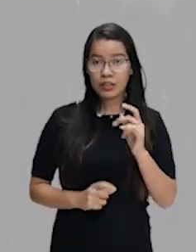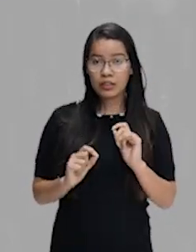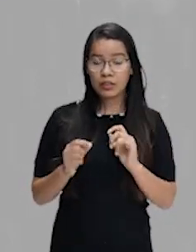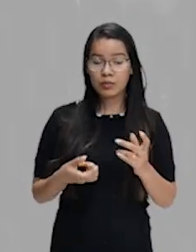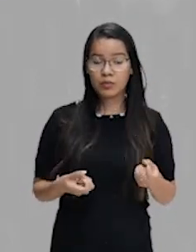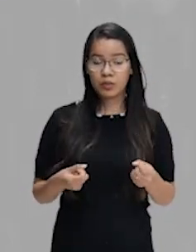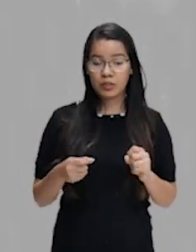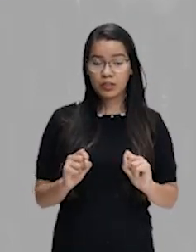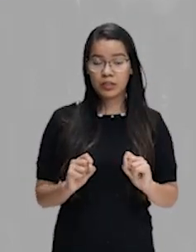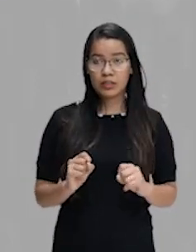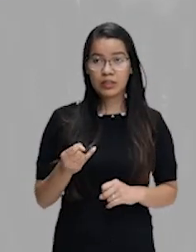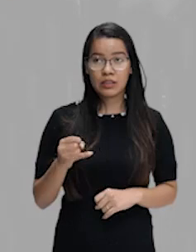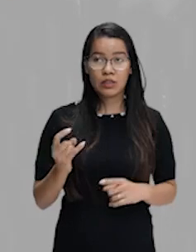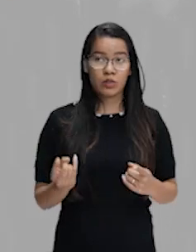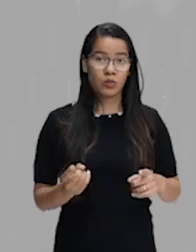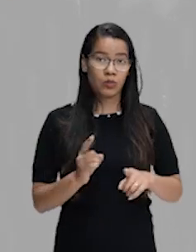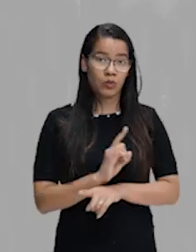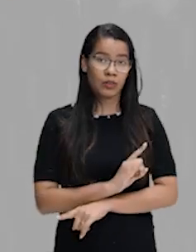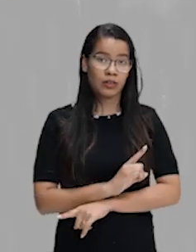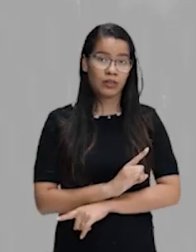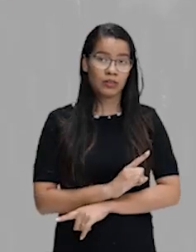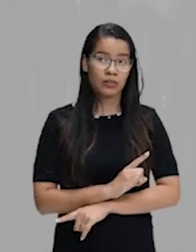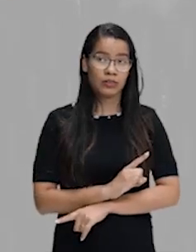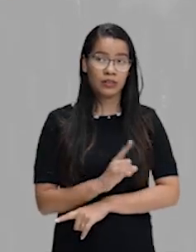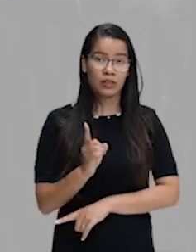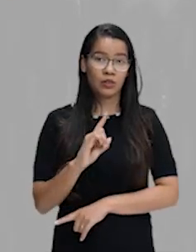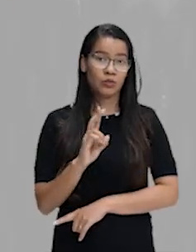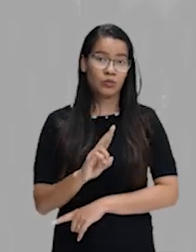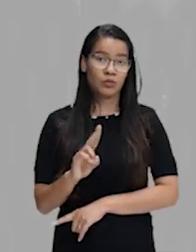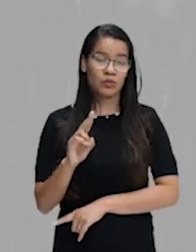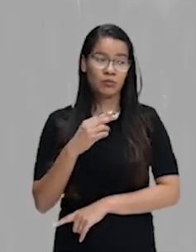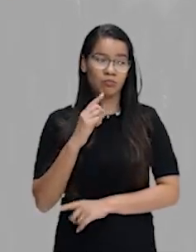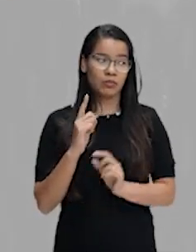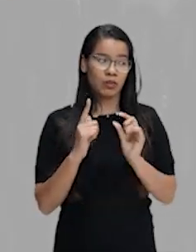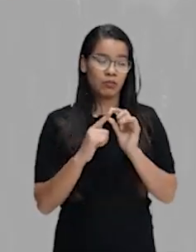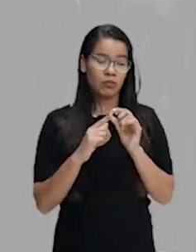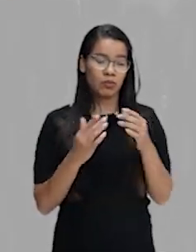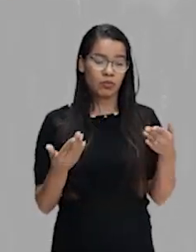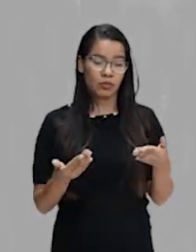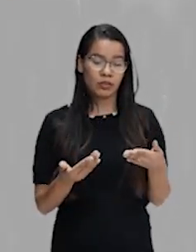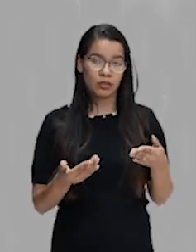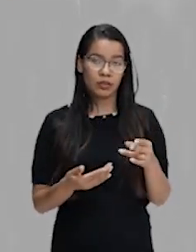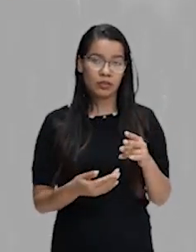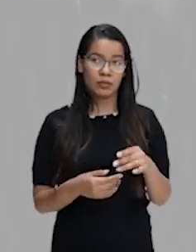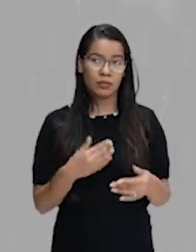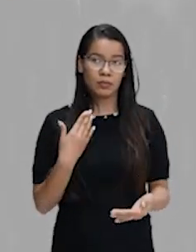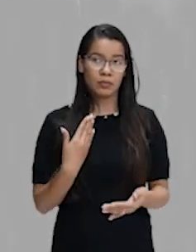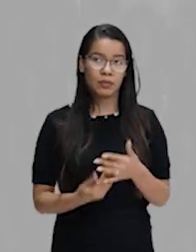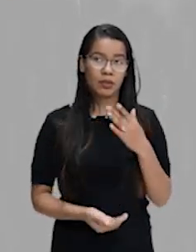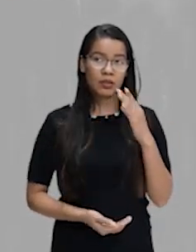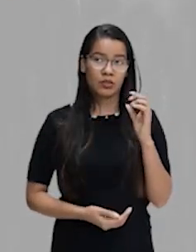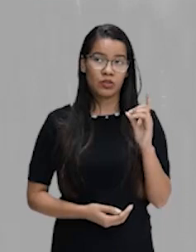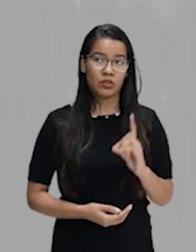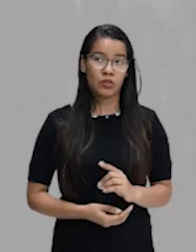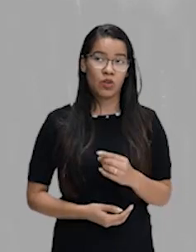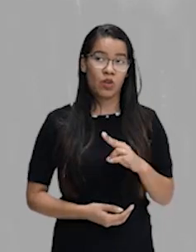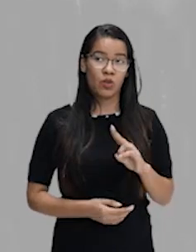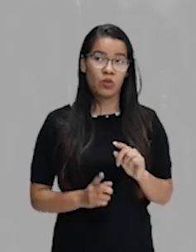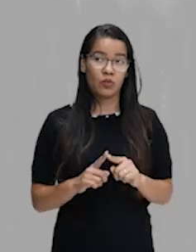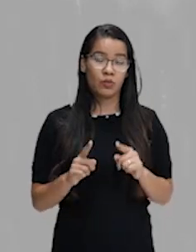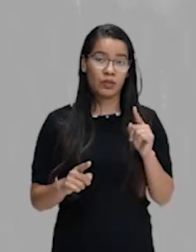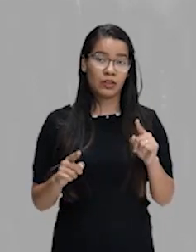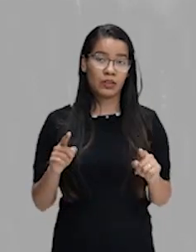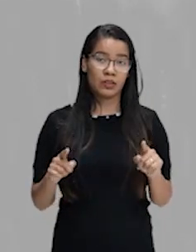modernização. Se ela é contra, geralmente ela não usa a palavra modernização. Ela usa a perda de direitos ou então a